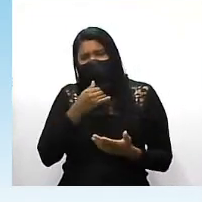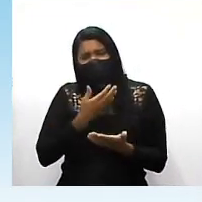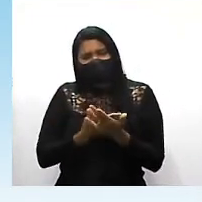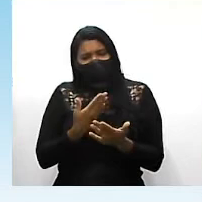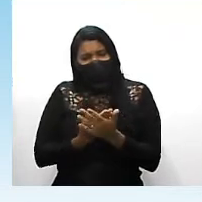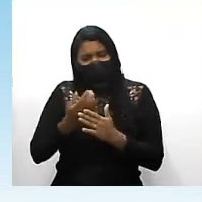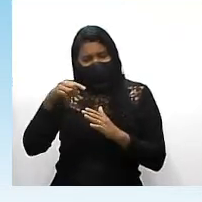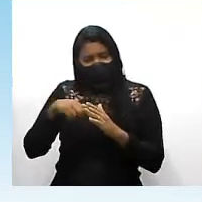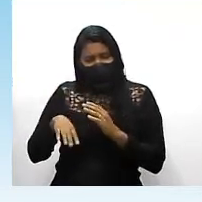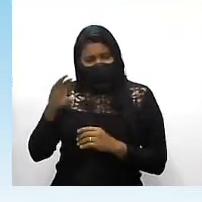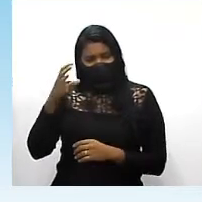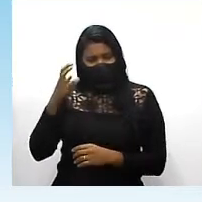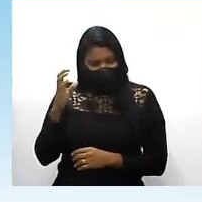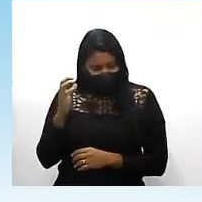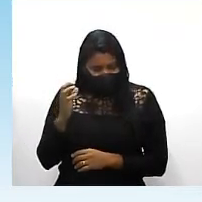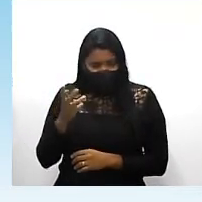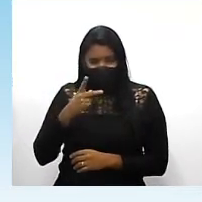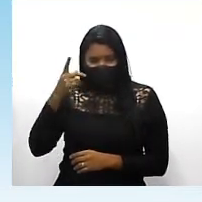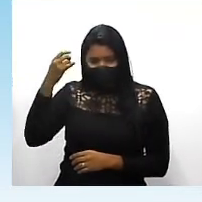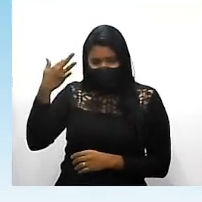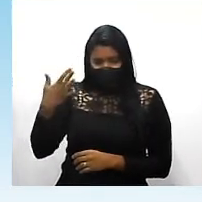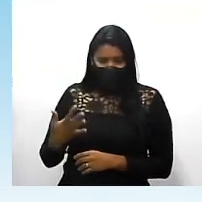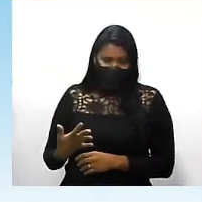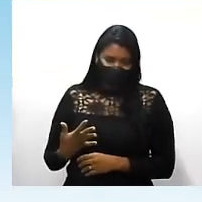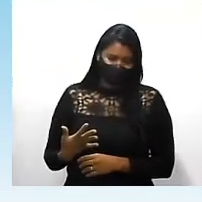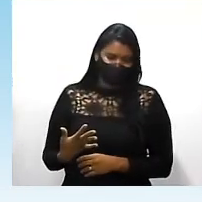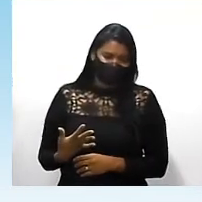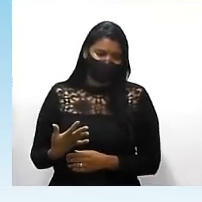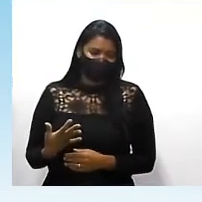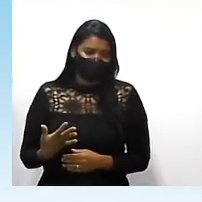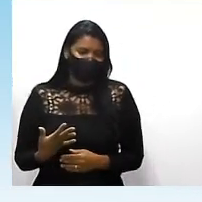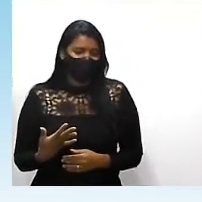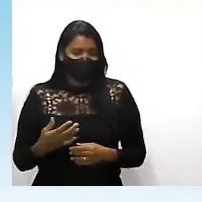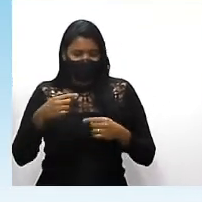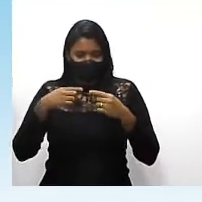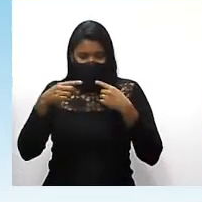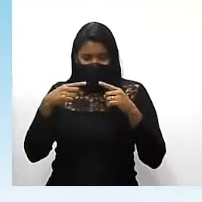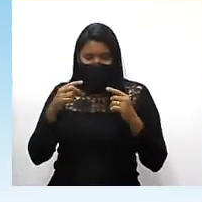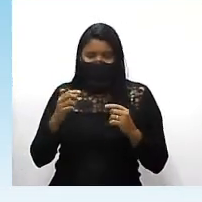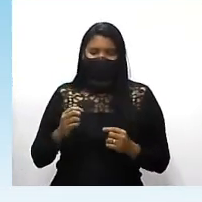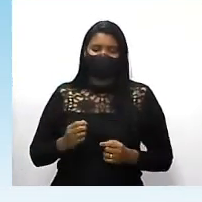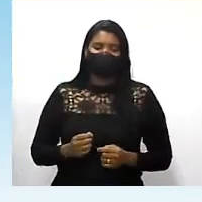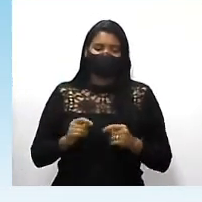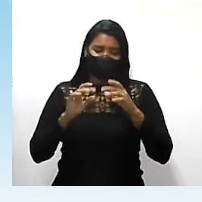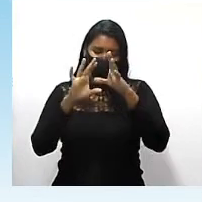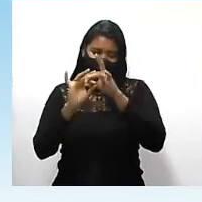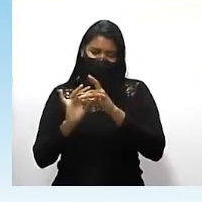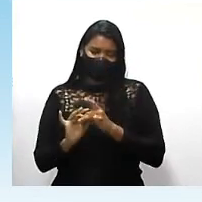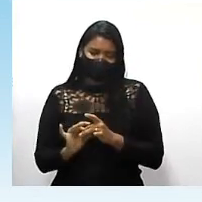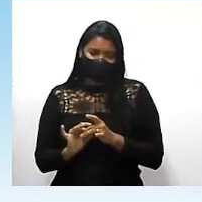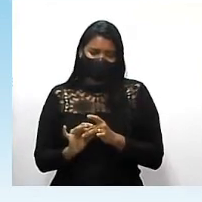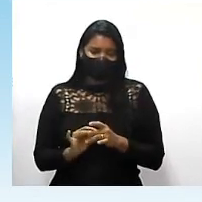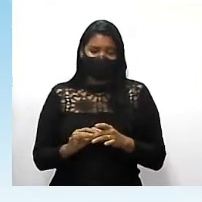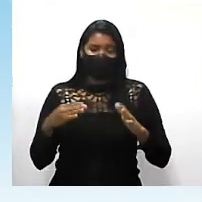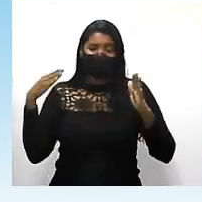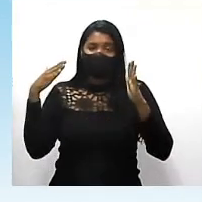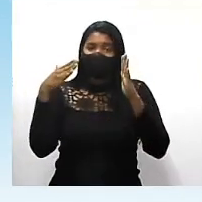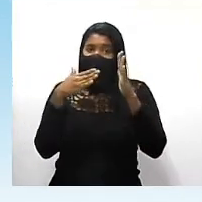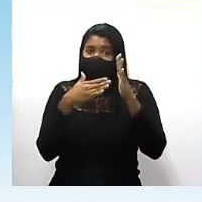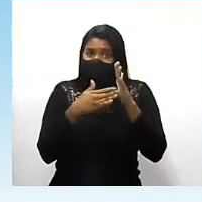estudiosos dessa área levantam algumas hipóteses. A primeira hipótese é a questão do